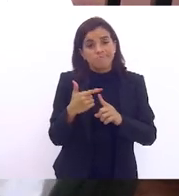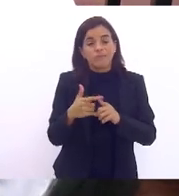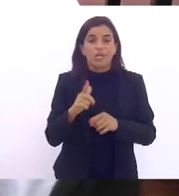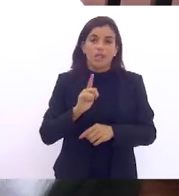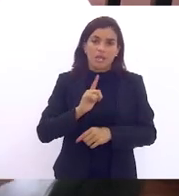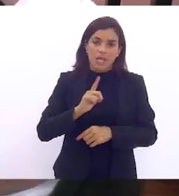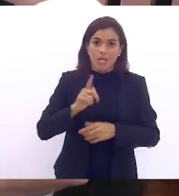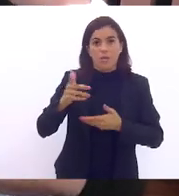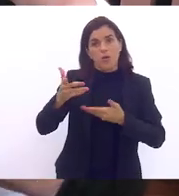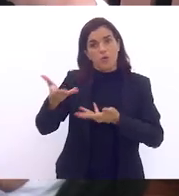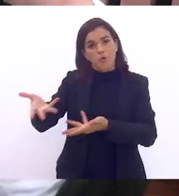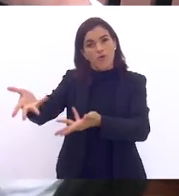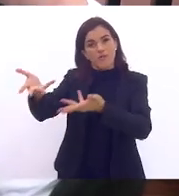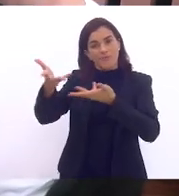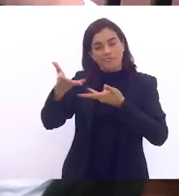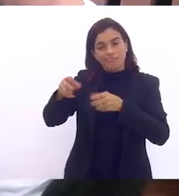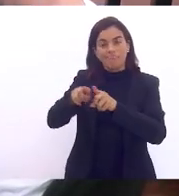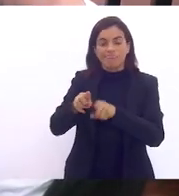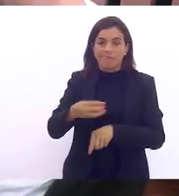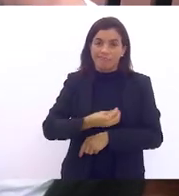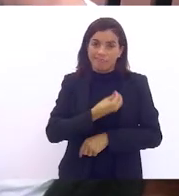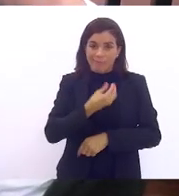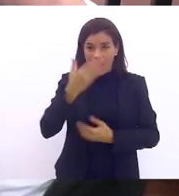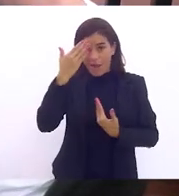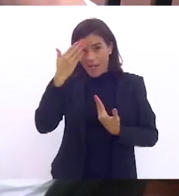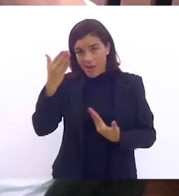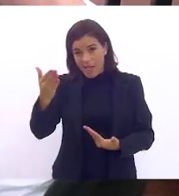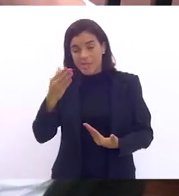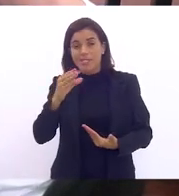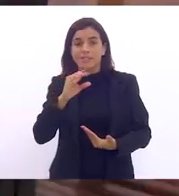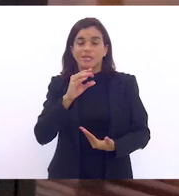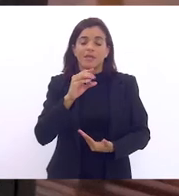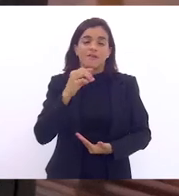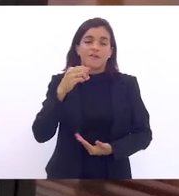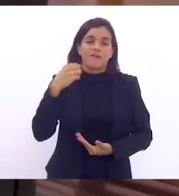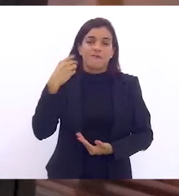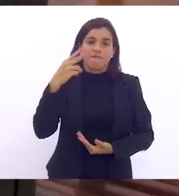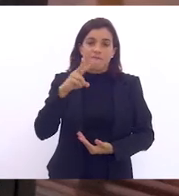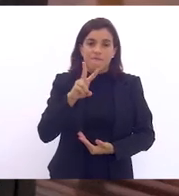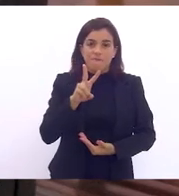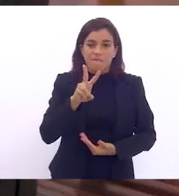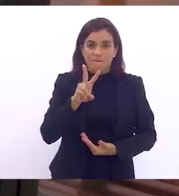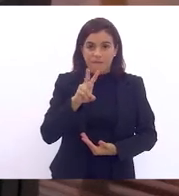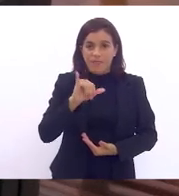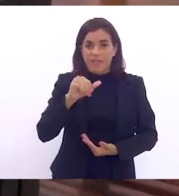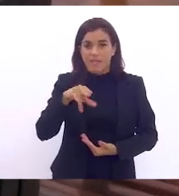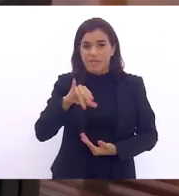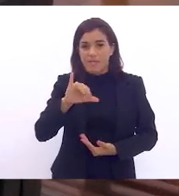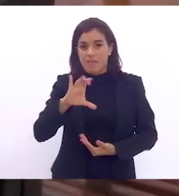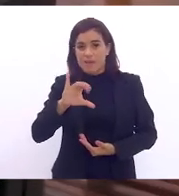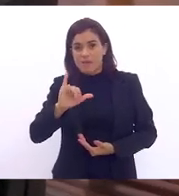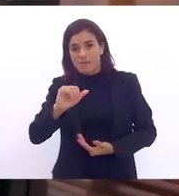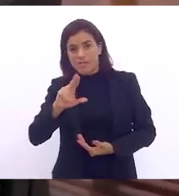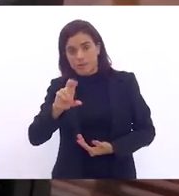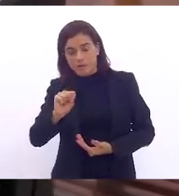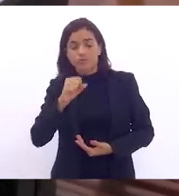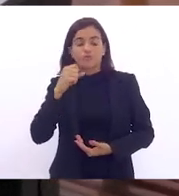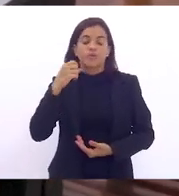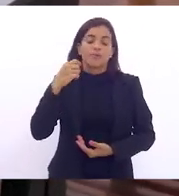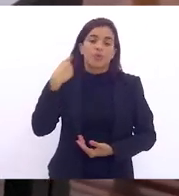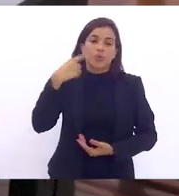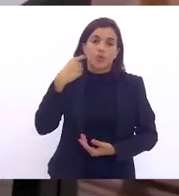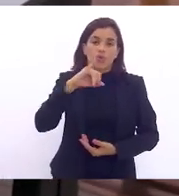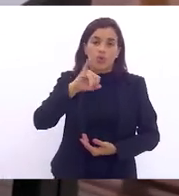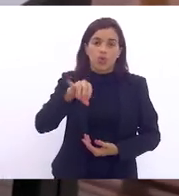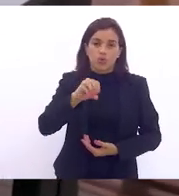convidado para participar quer agradecer o Vinícius agradecer Dr Maurício Dr José esquitino também que sempre tá nos ouvindo a sua